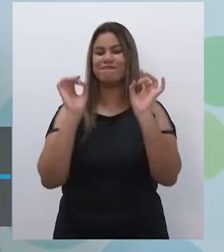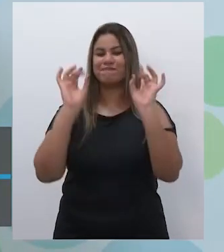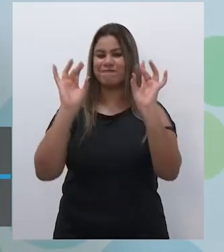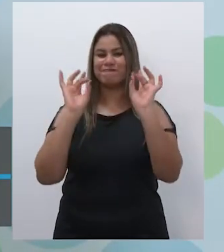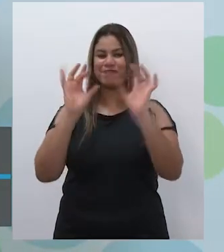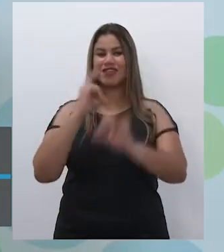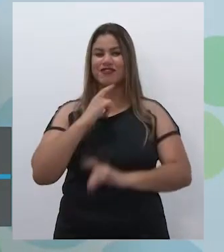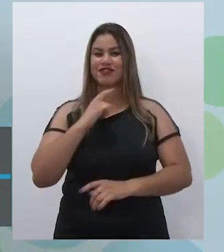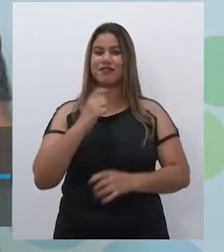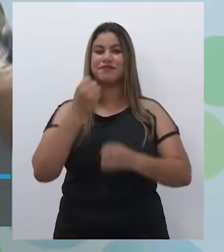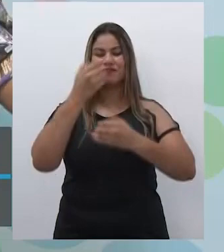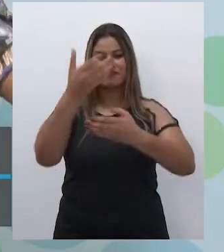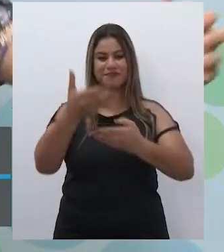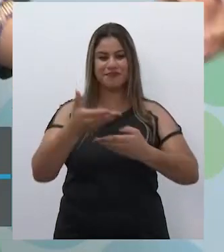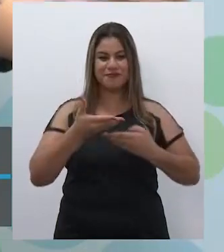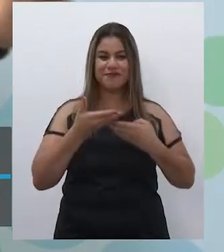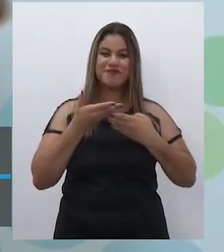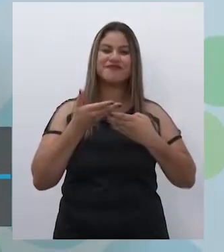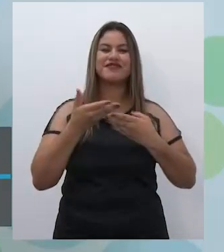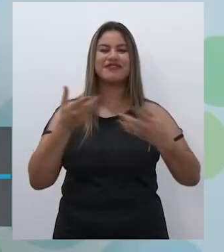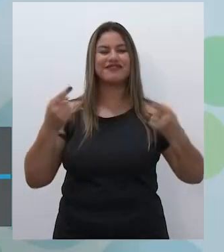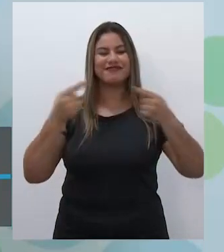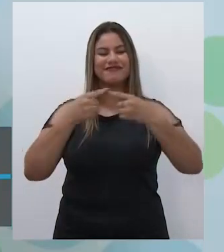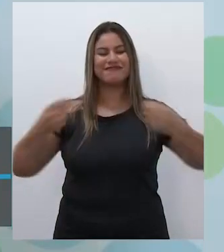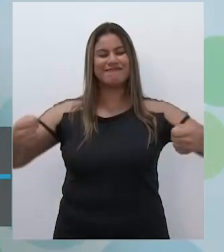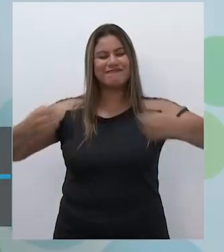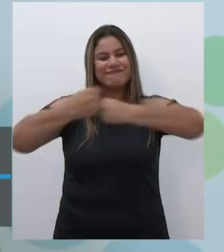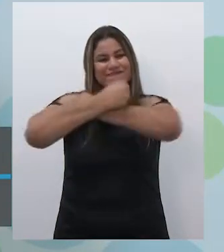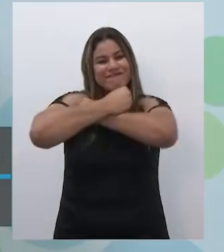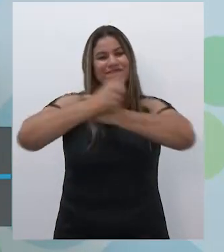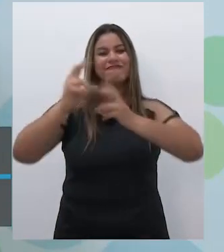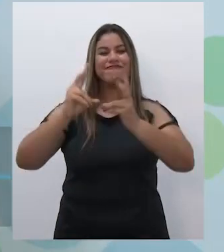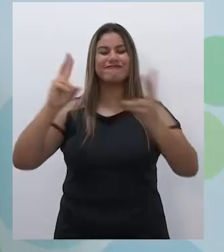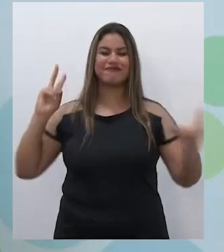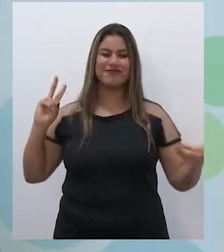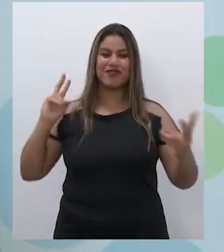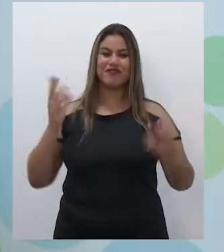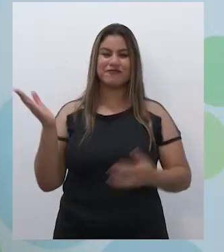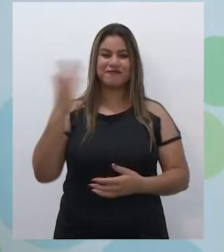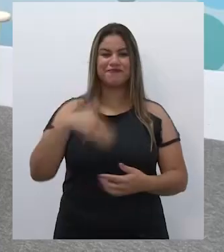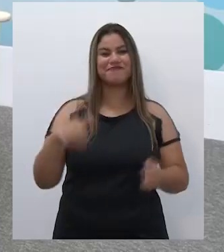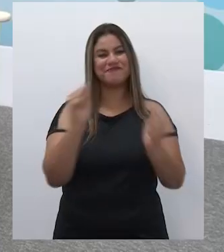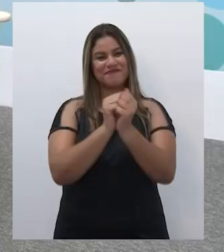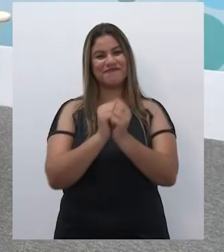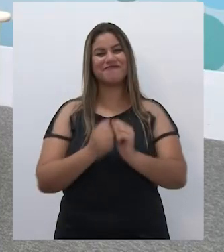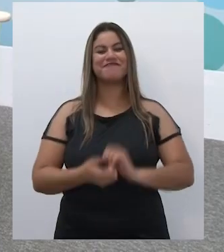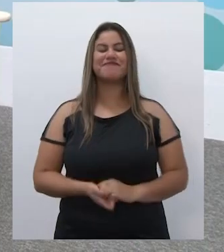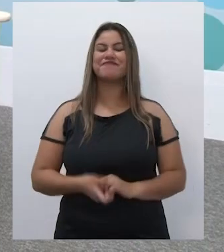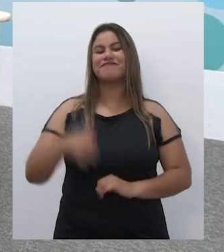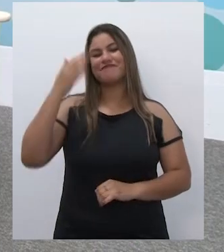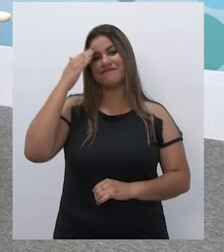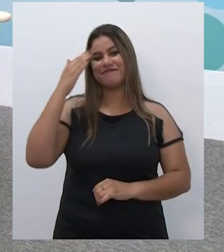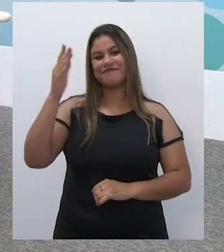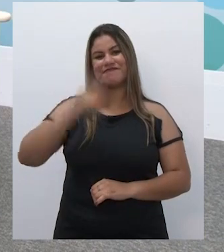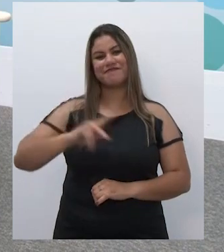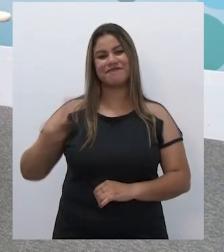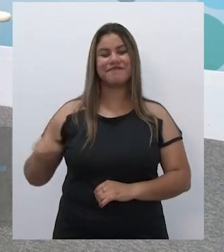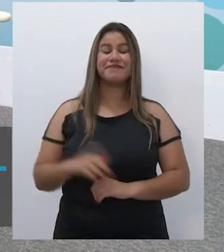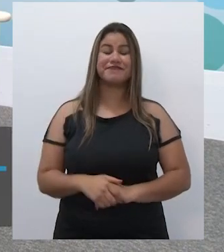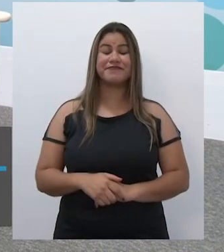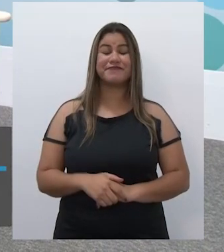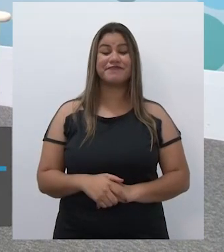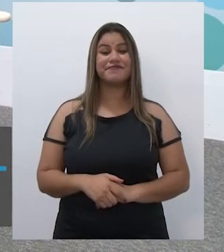especial. Então, sejam bem-vindos, recebam nosso abraço virtual e vem com a gente. Obrigada, professor Anderson. Bora